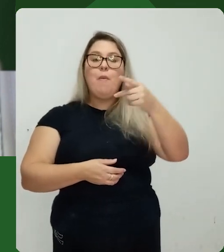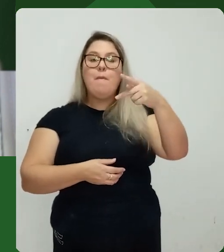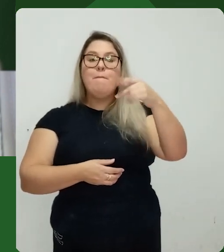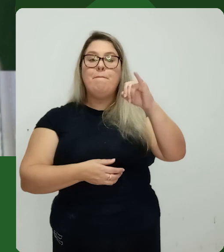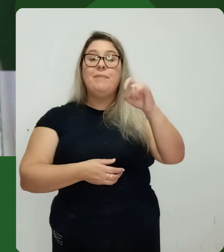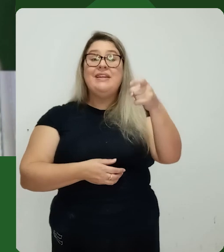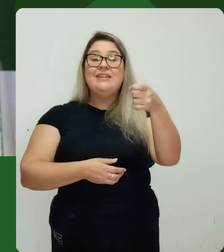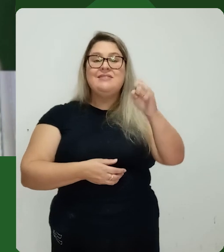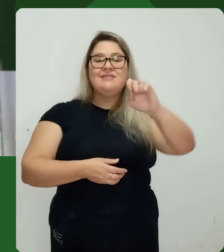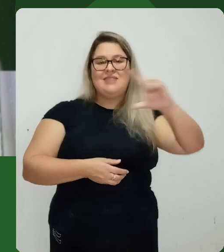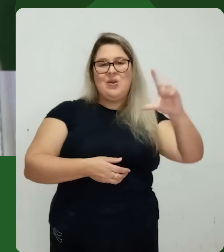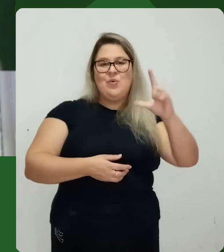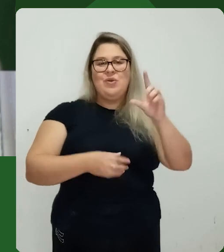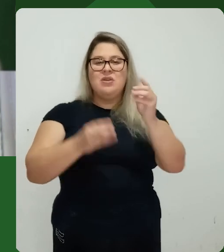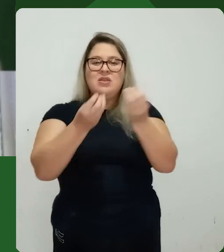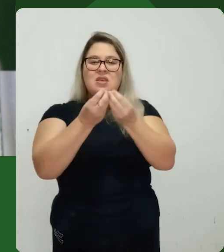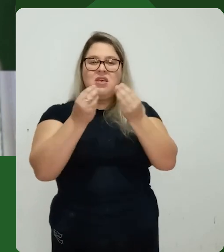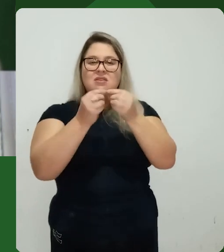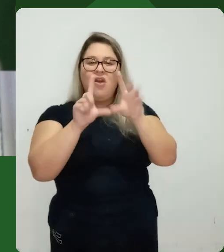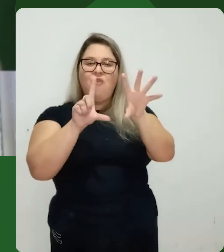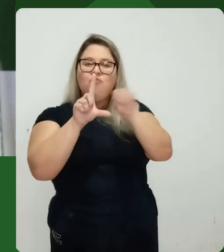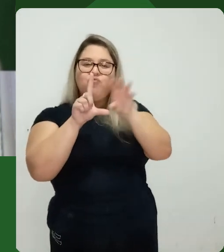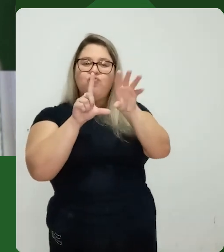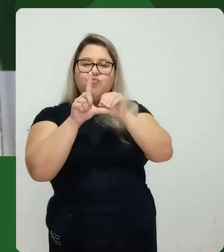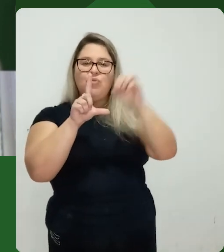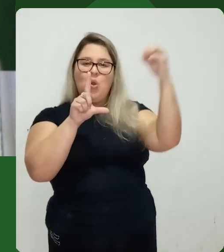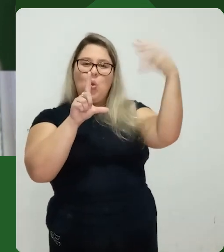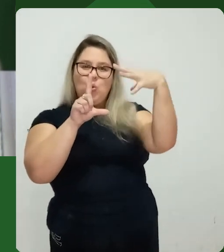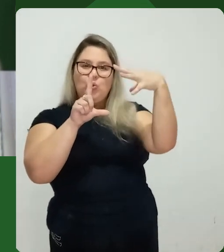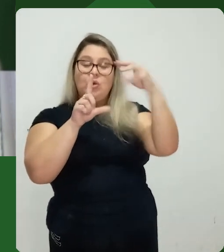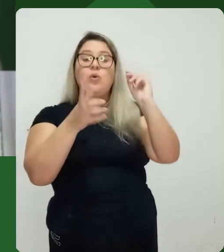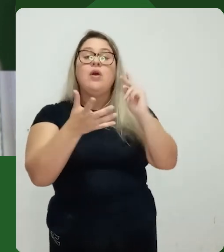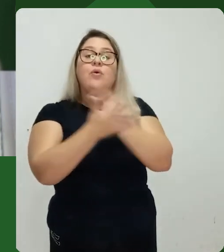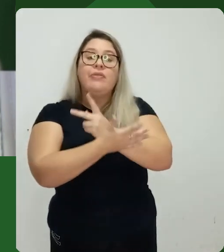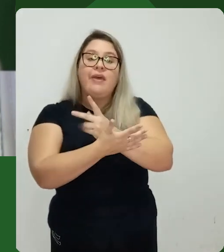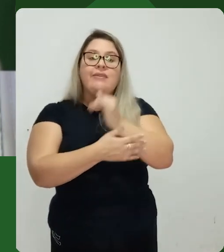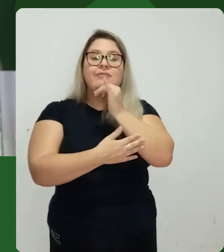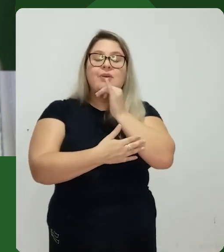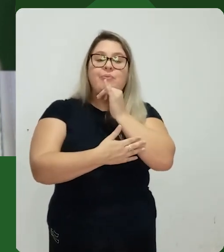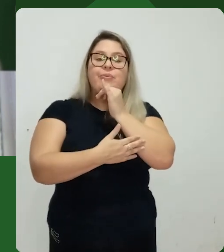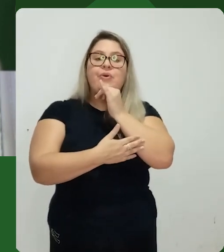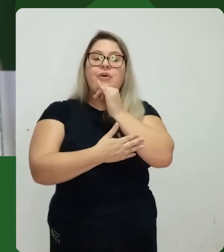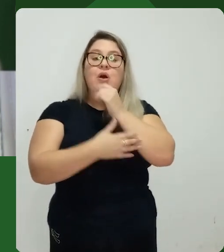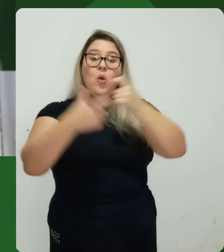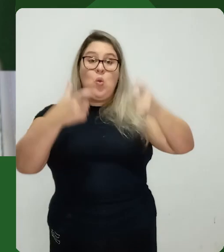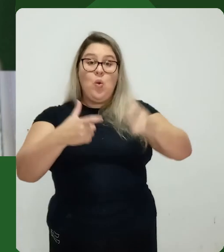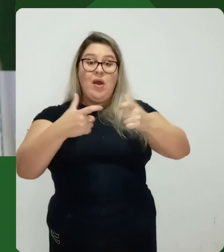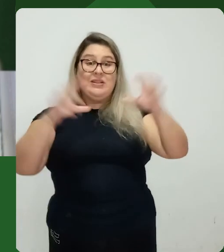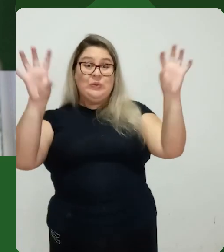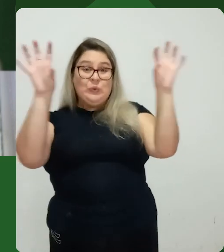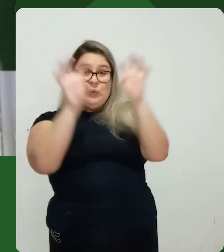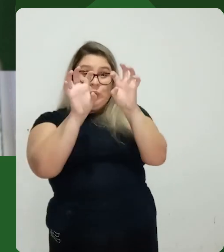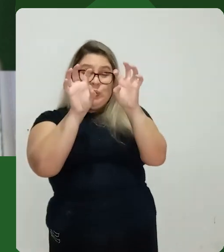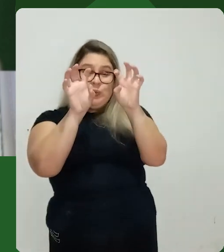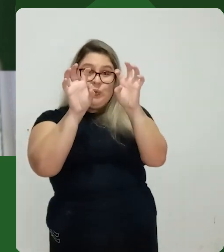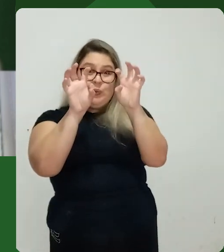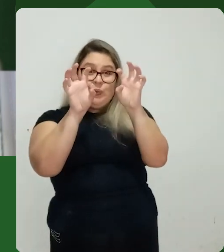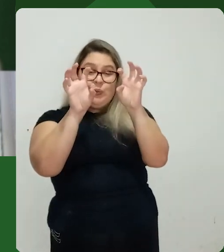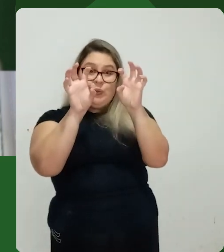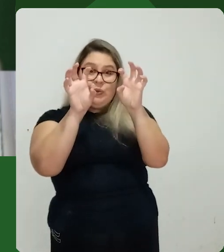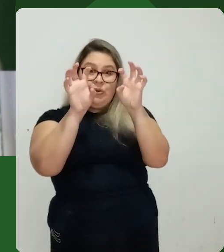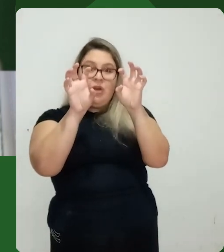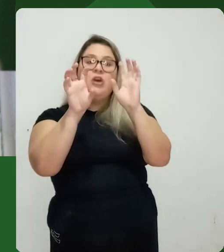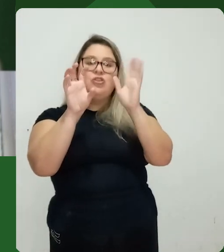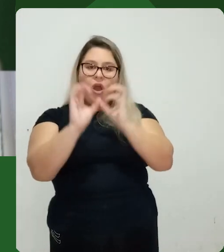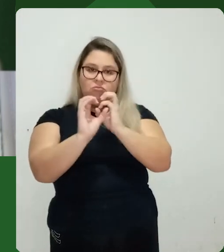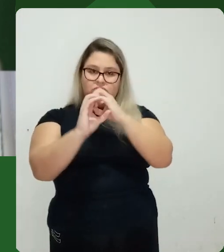equivalente, que é o ISO. Pensa que é como se fosse, não é exatamente isso, mas é como se fosse o tamanho do pixel que é sensível à luz. Para a gente